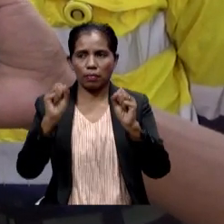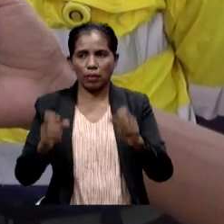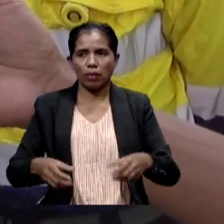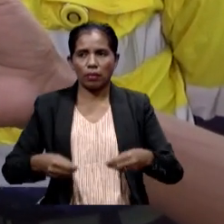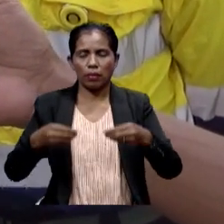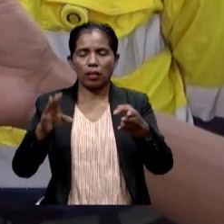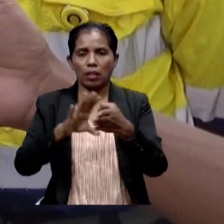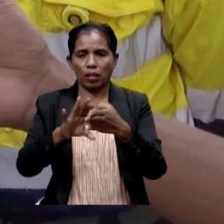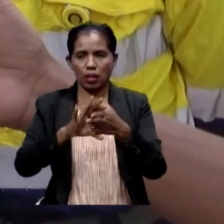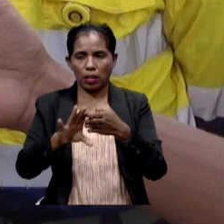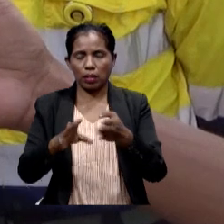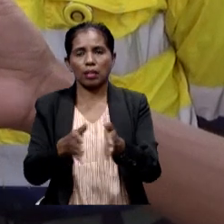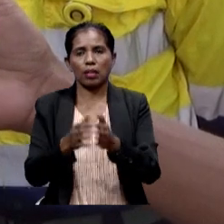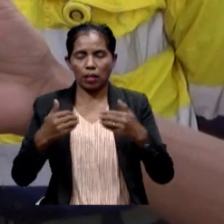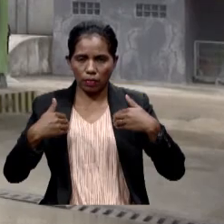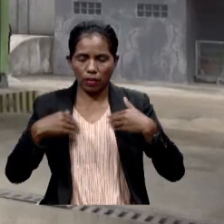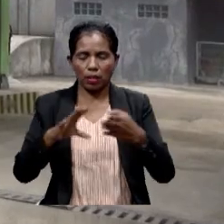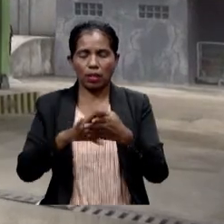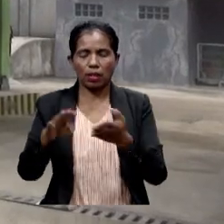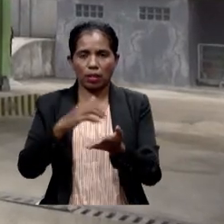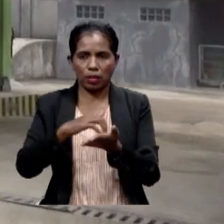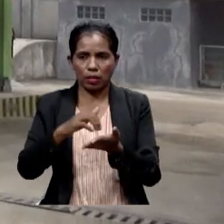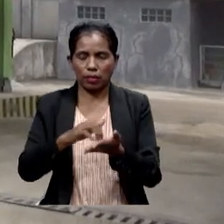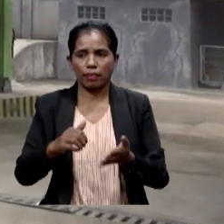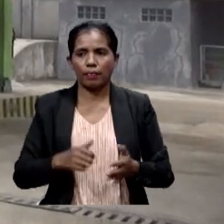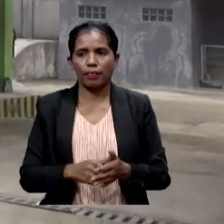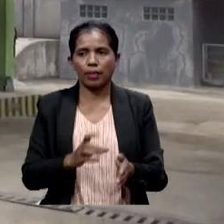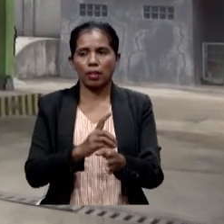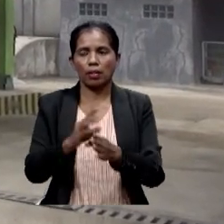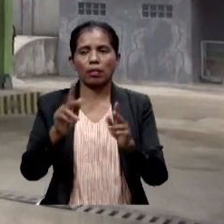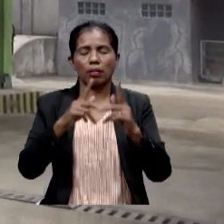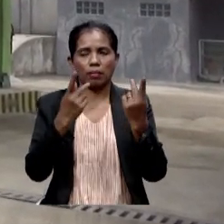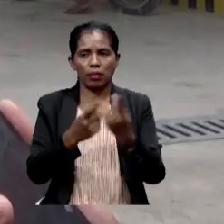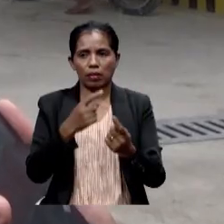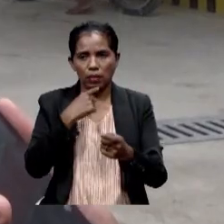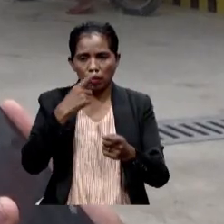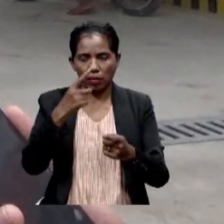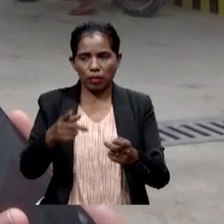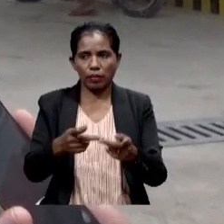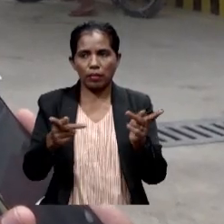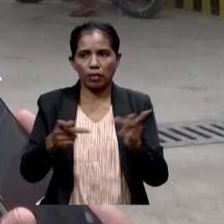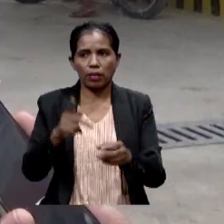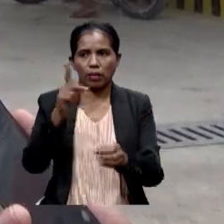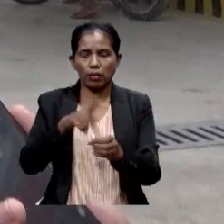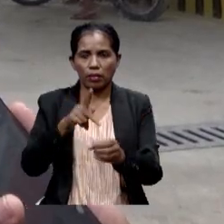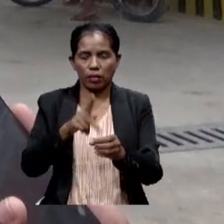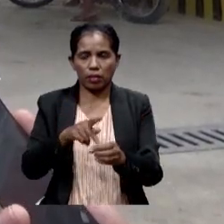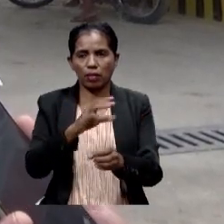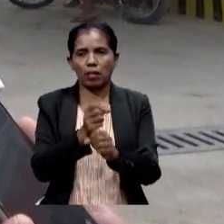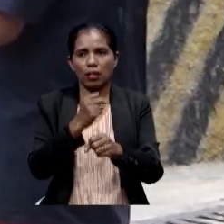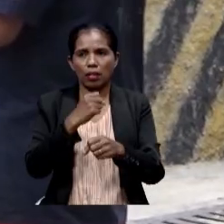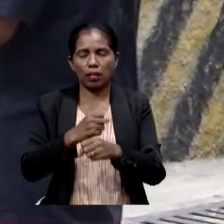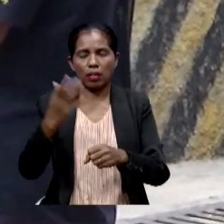licenças atribuir que as licenças financeira do Brasil. Diretor Companhia Realística Teten, posto abastecimento combustível realístico